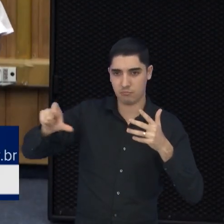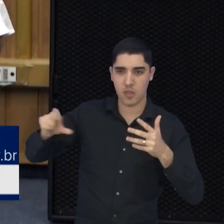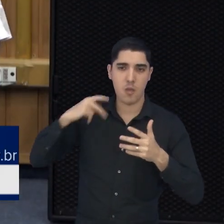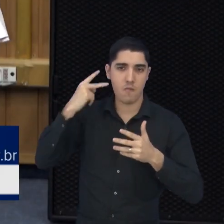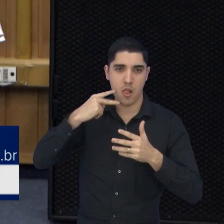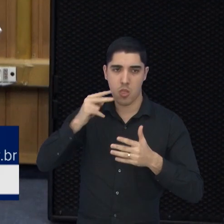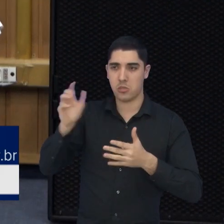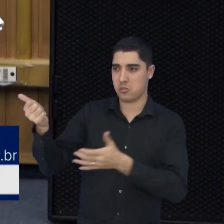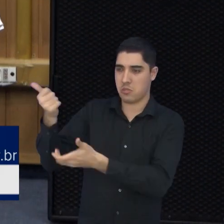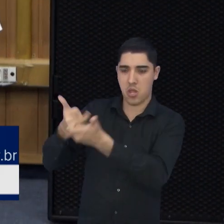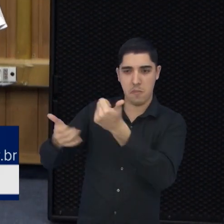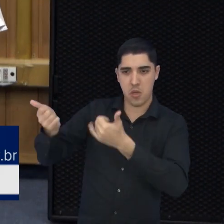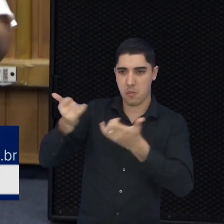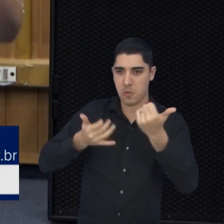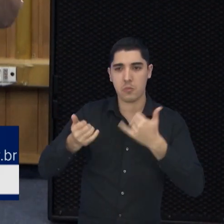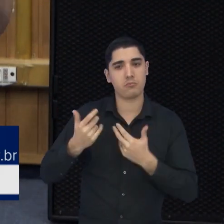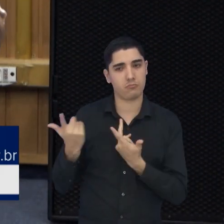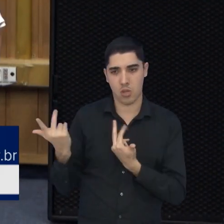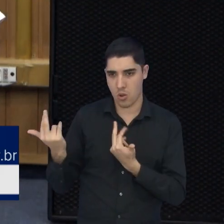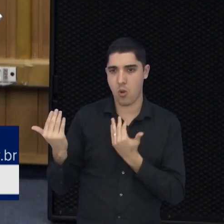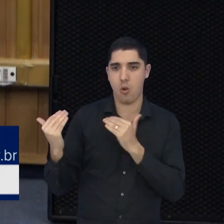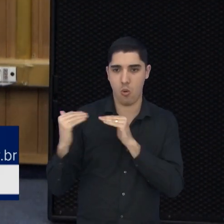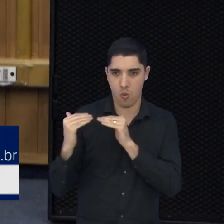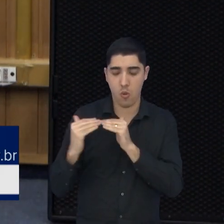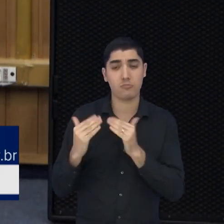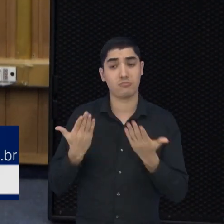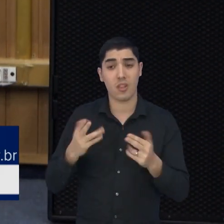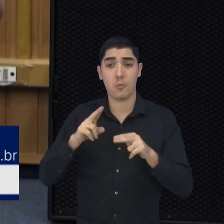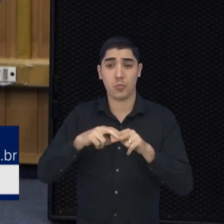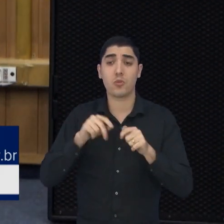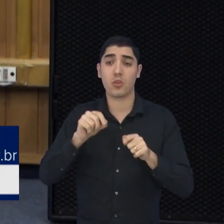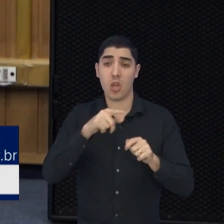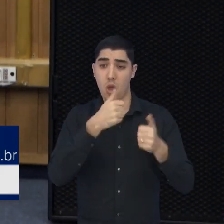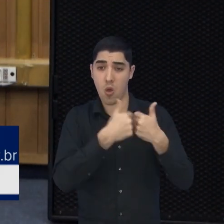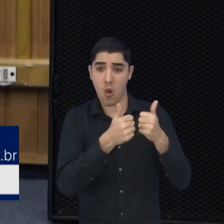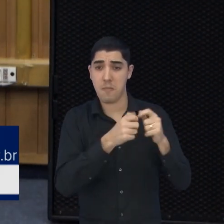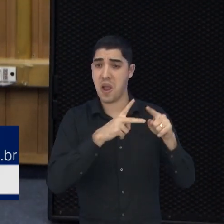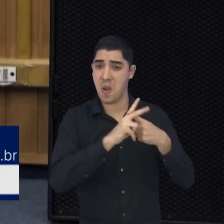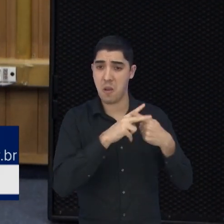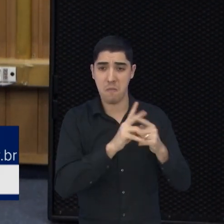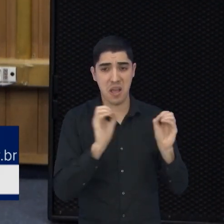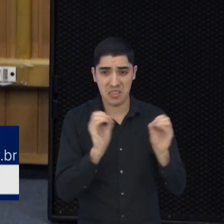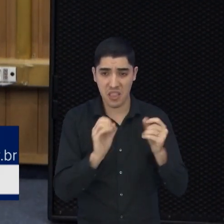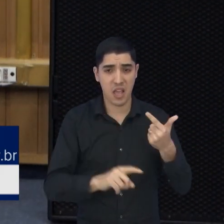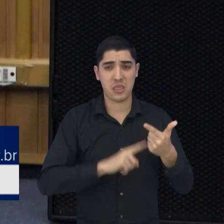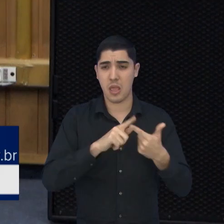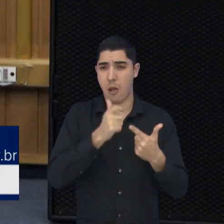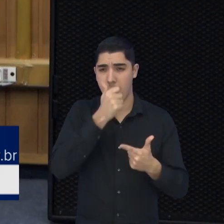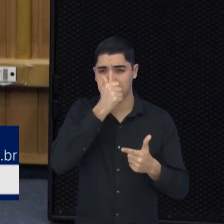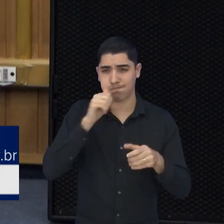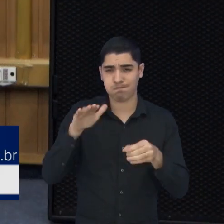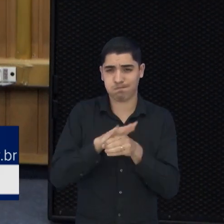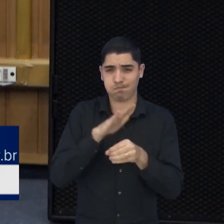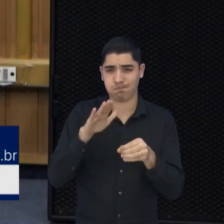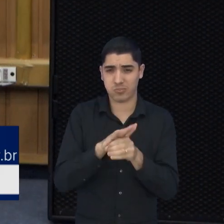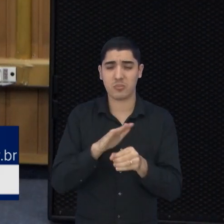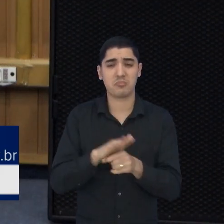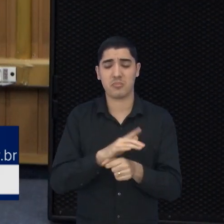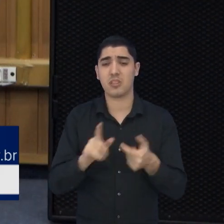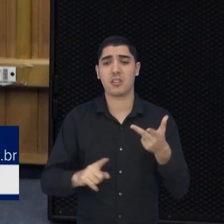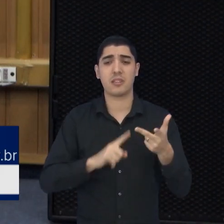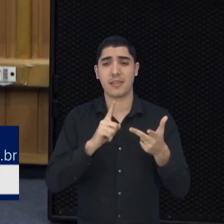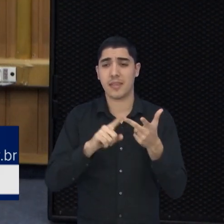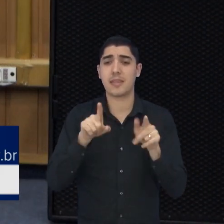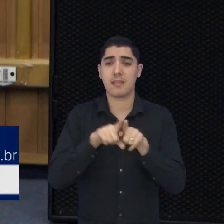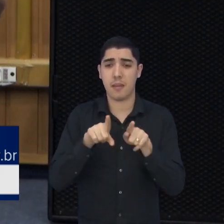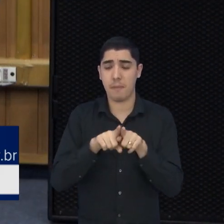vereadores fizeram, e por falta de manutenção do ônibus, por ônibus superlotado e retirada de linhas, que a gente tem